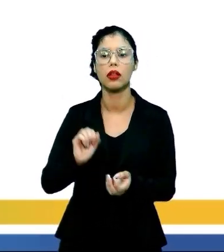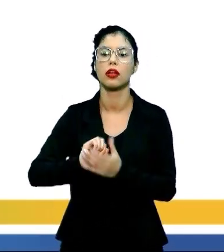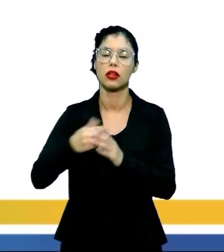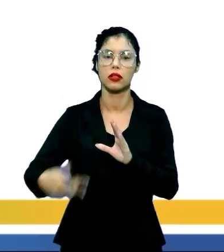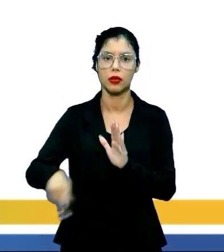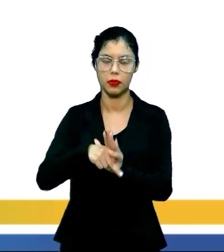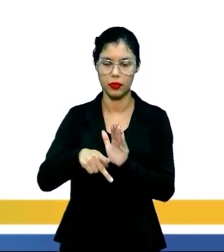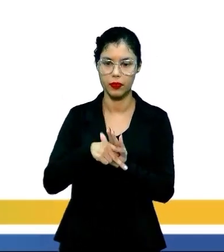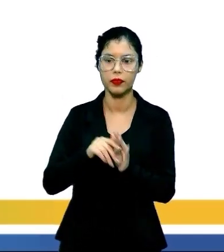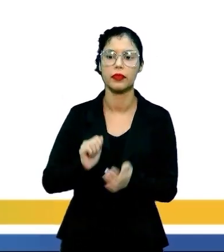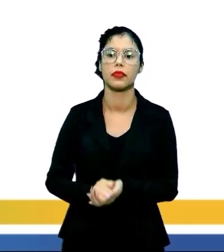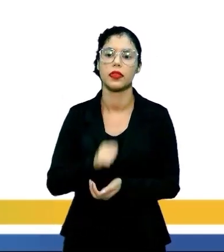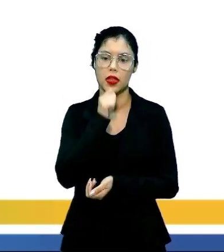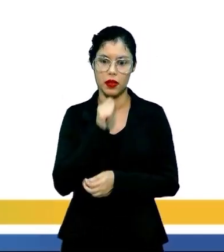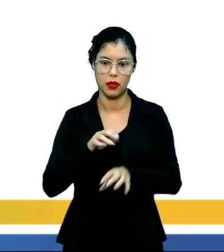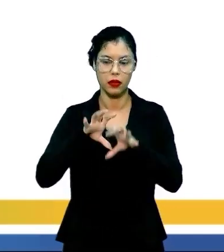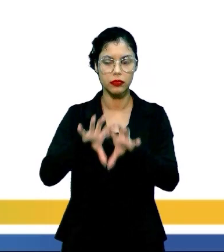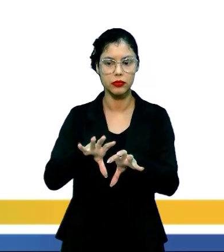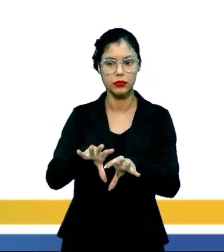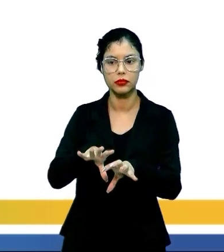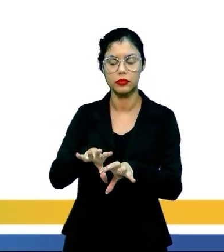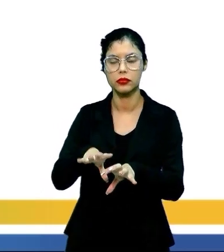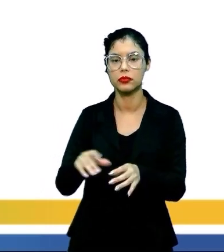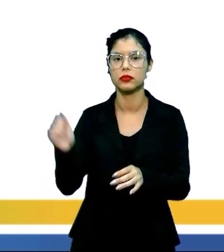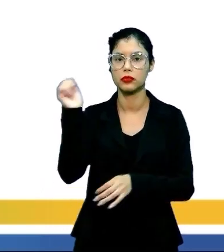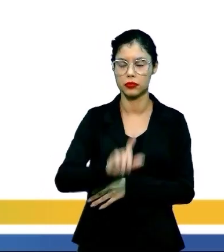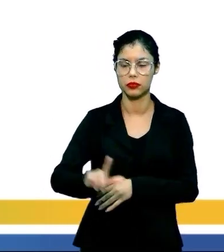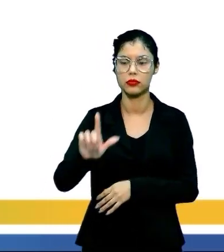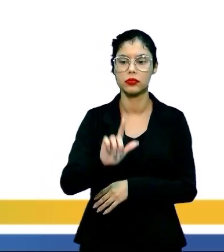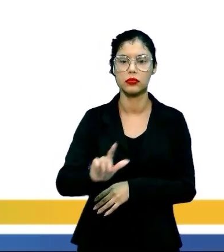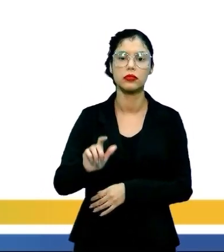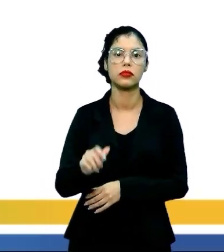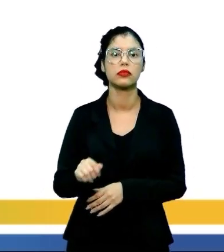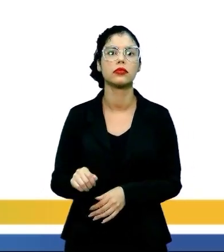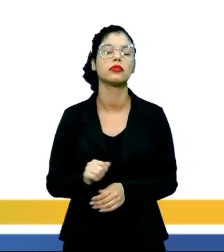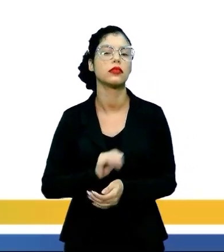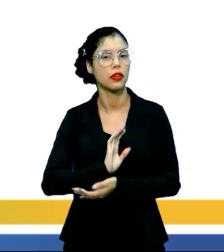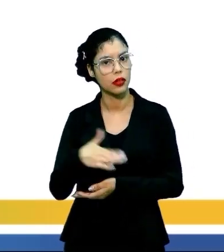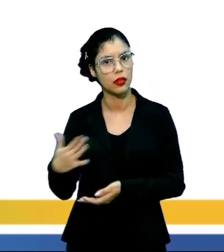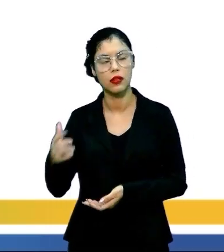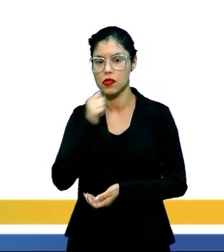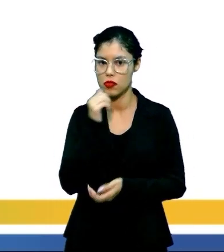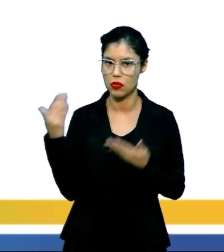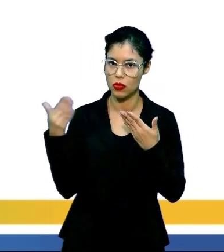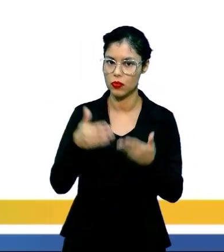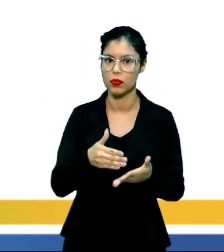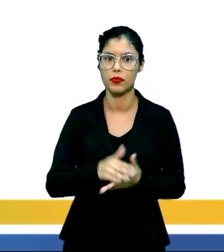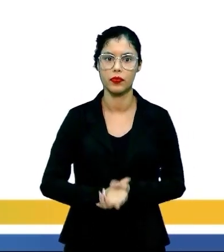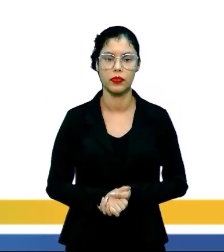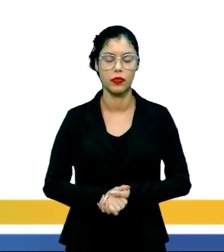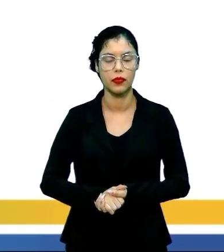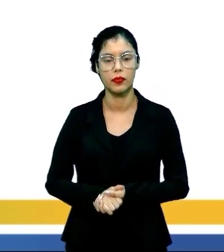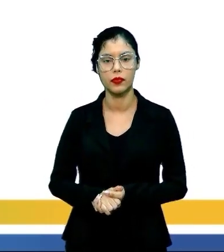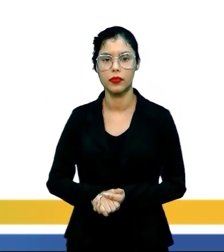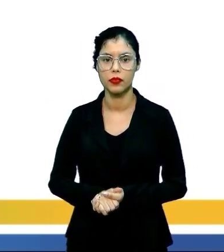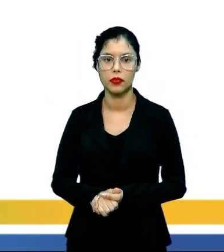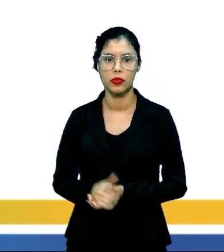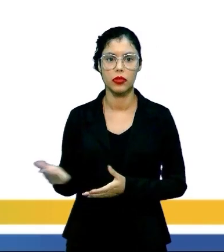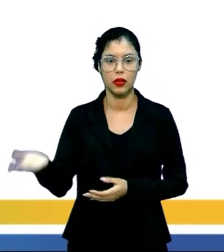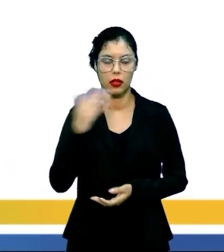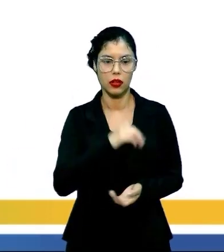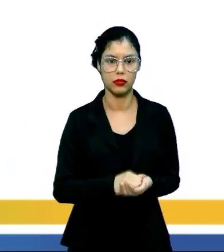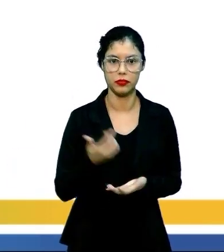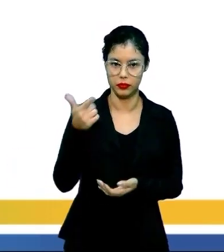características específicas aí dessa literatura, mas que por enquanto não é o nosso foco. Vamos